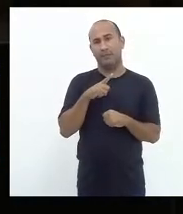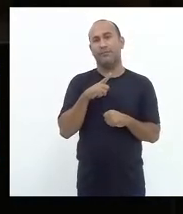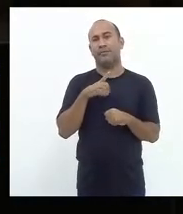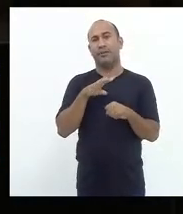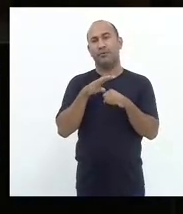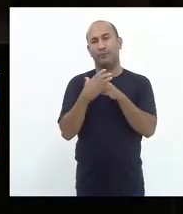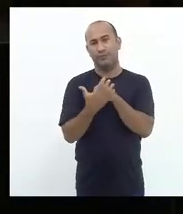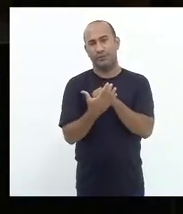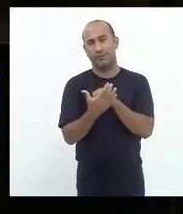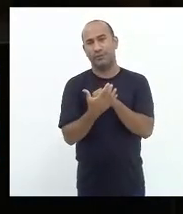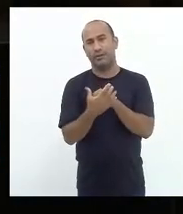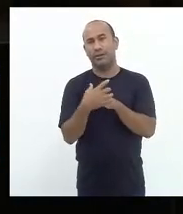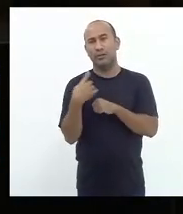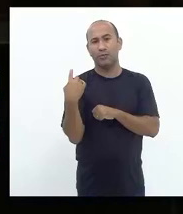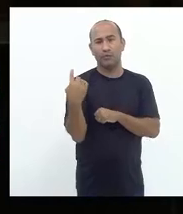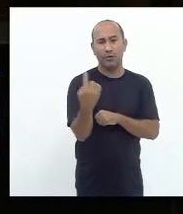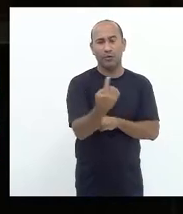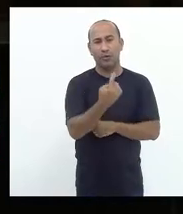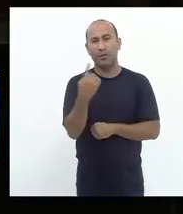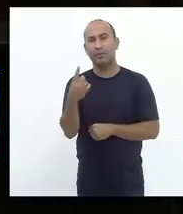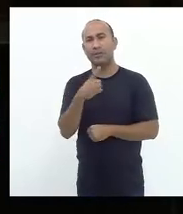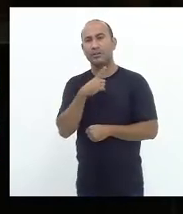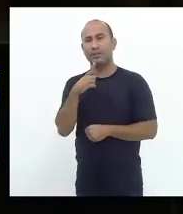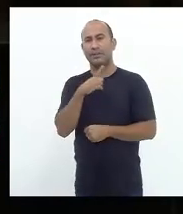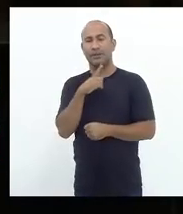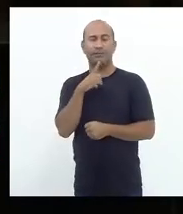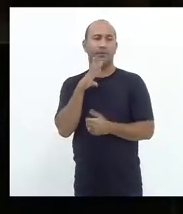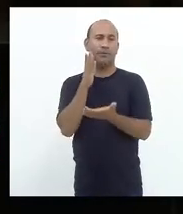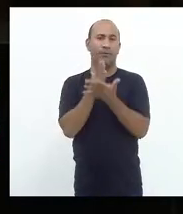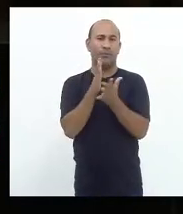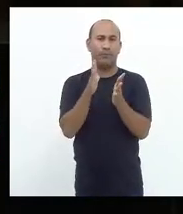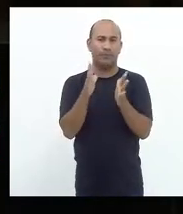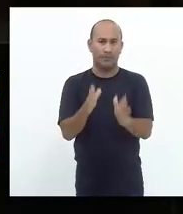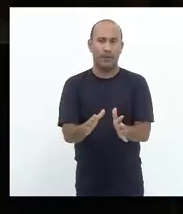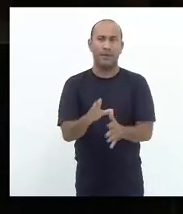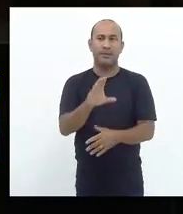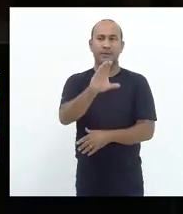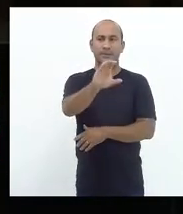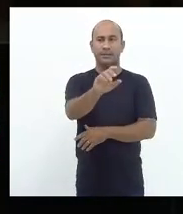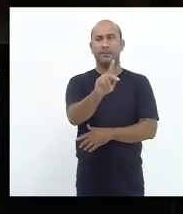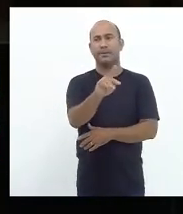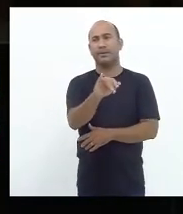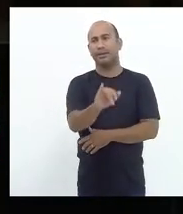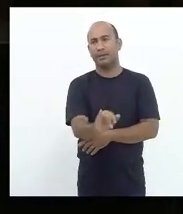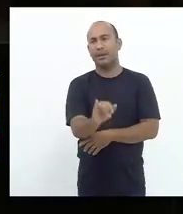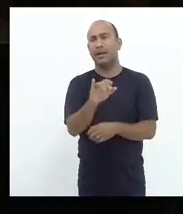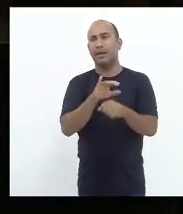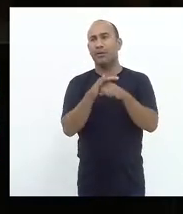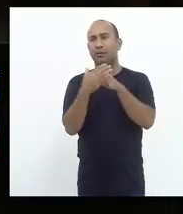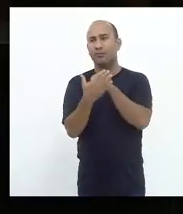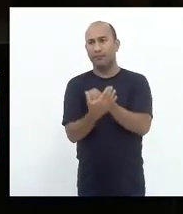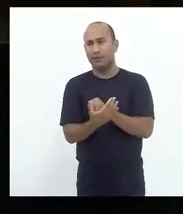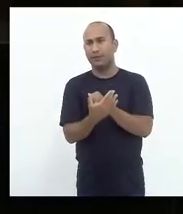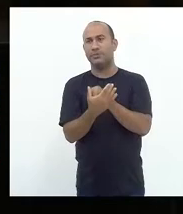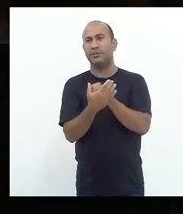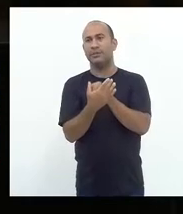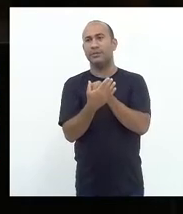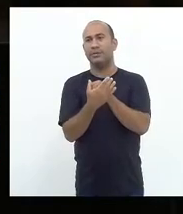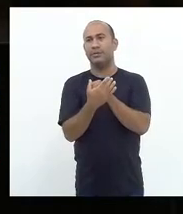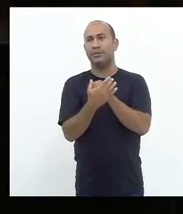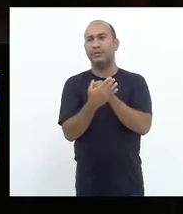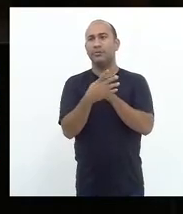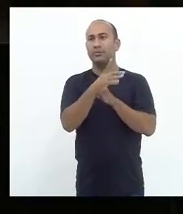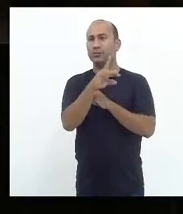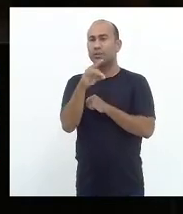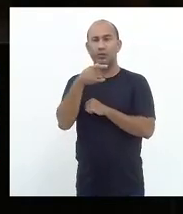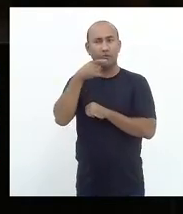dizendo. A gente teve o encerramento da CPI da Covid no Senado no